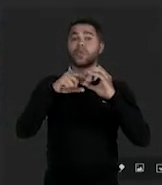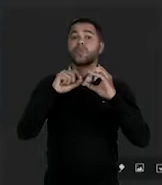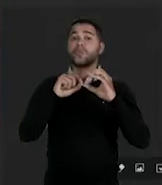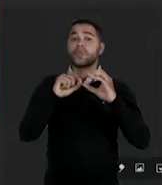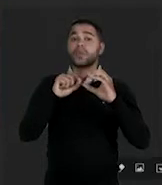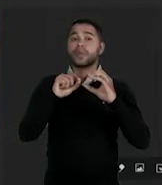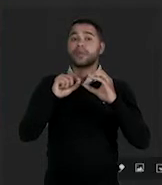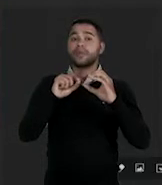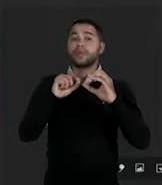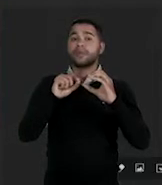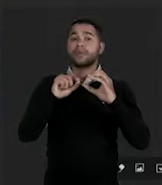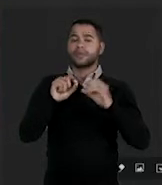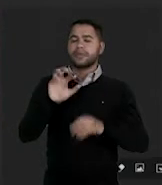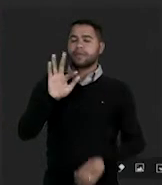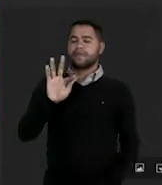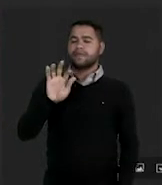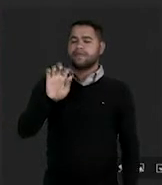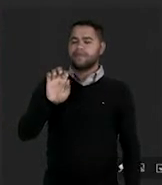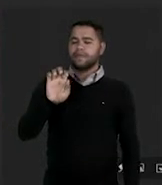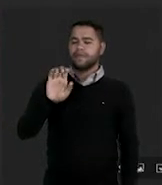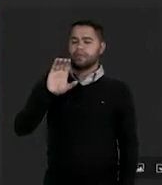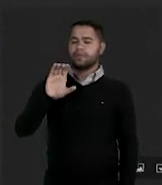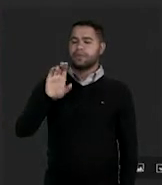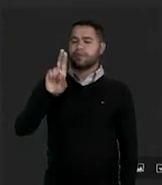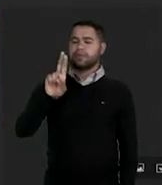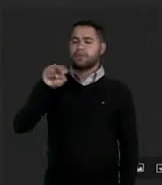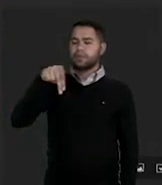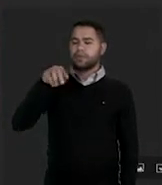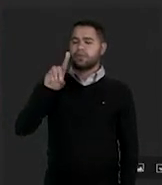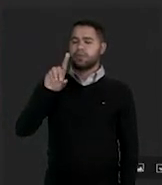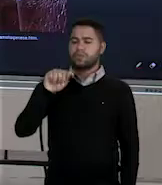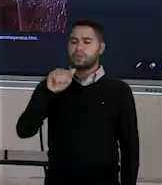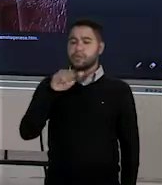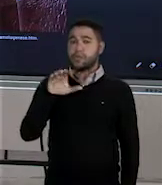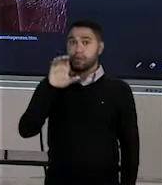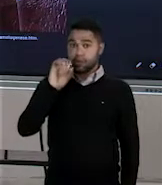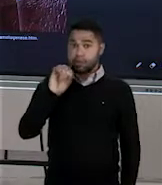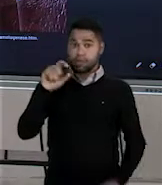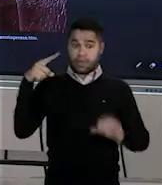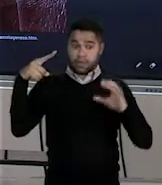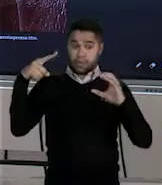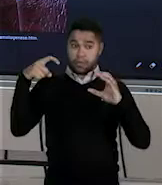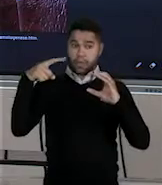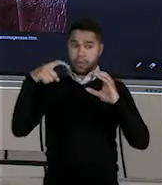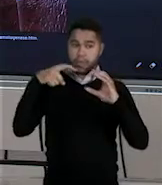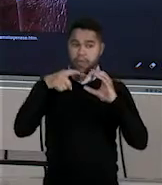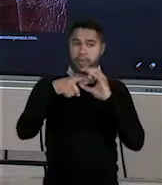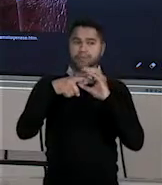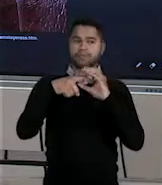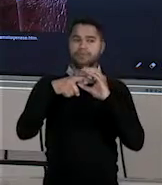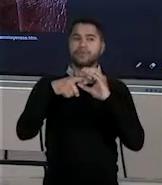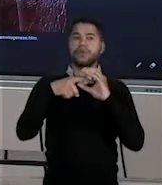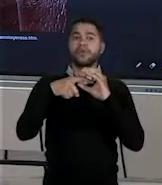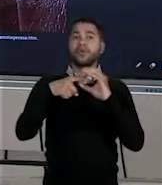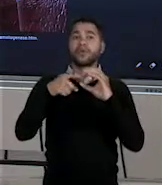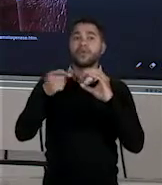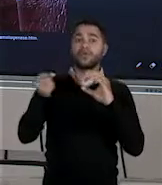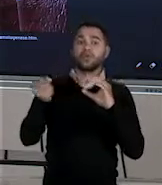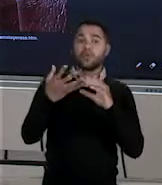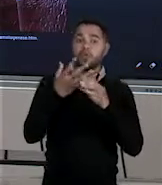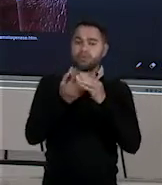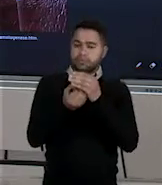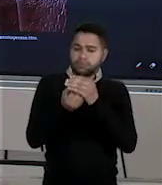de fecundação. Então, quando ocorre a fecundação, um novo organismo